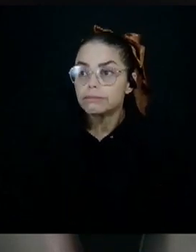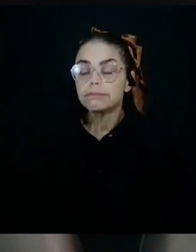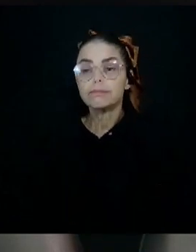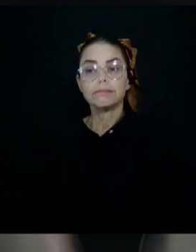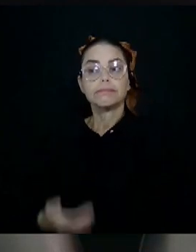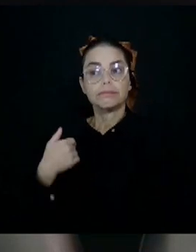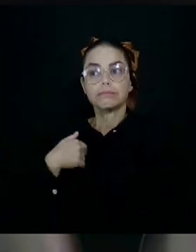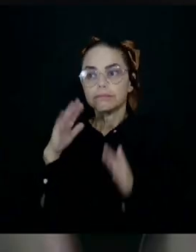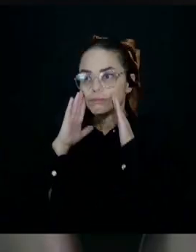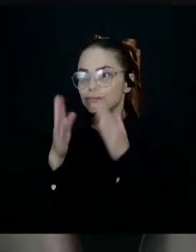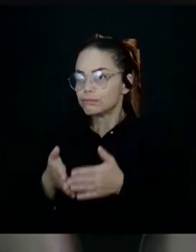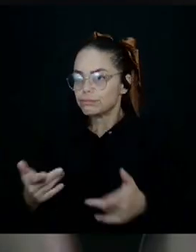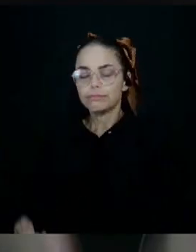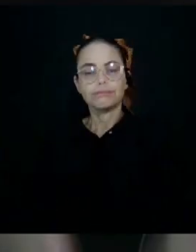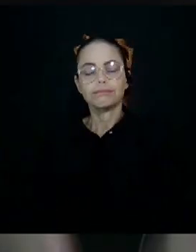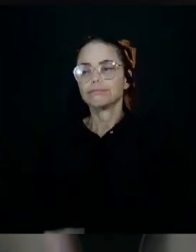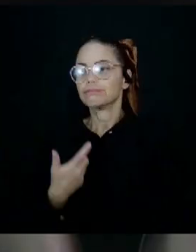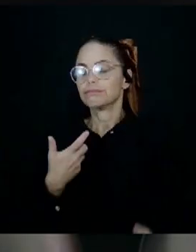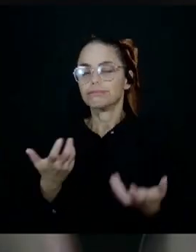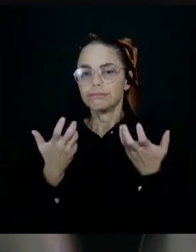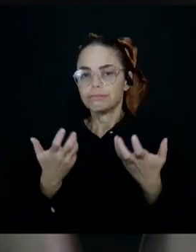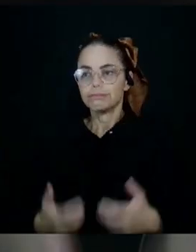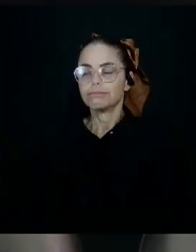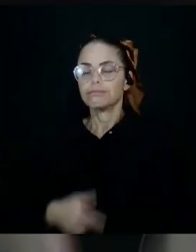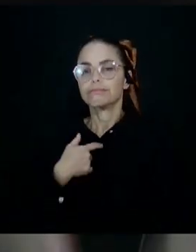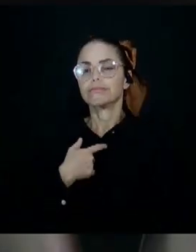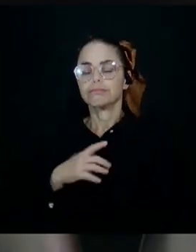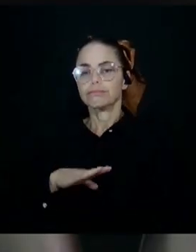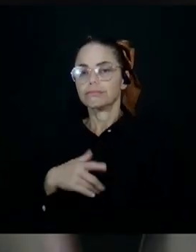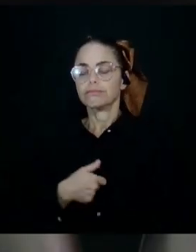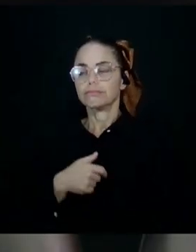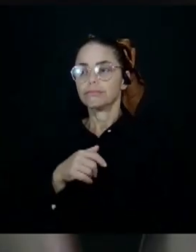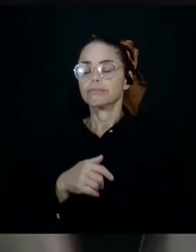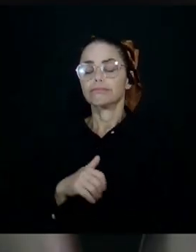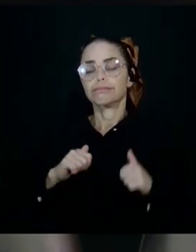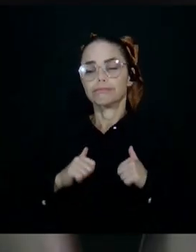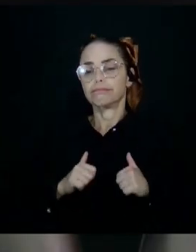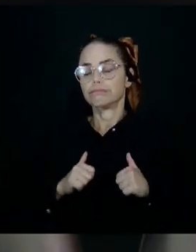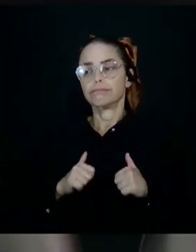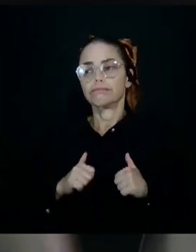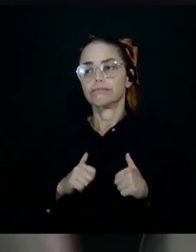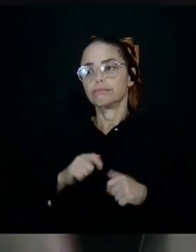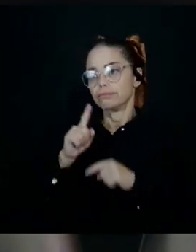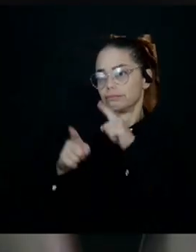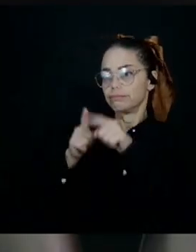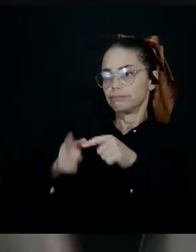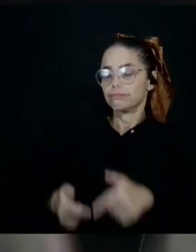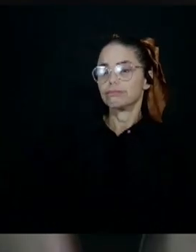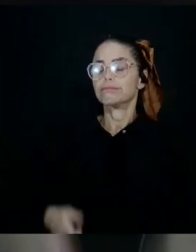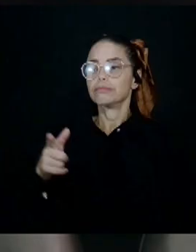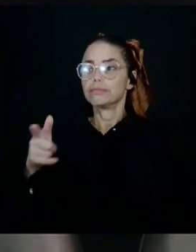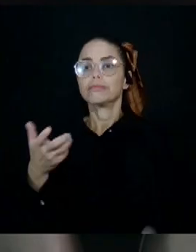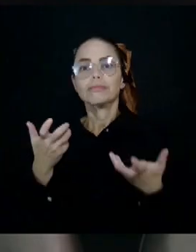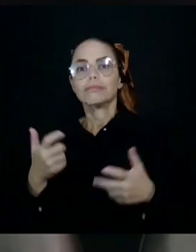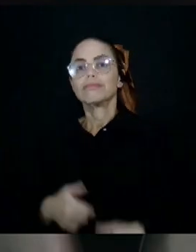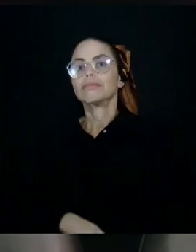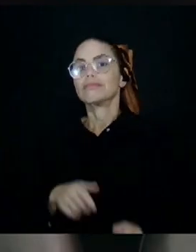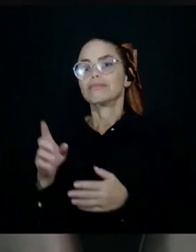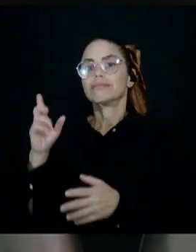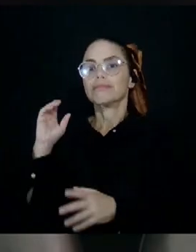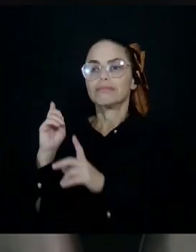tenho coragem, então eu fico na minha posição e julgo a outra que está buscando aquilo, né? Mas não,